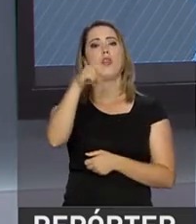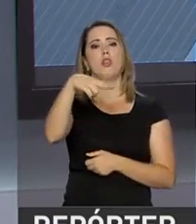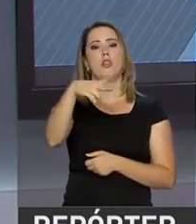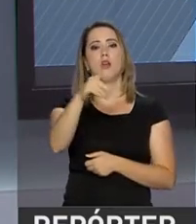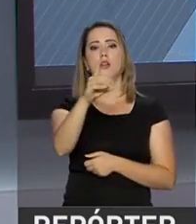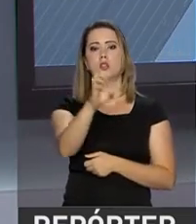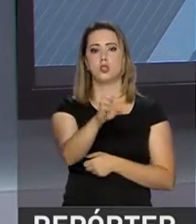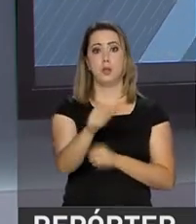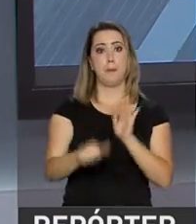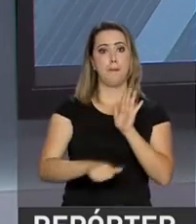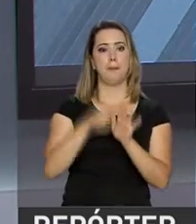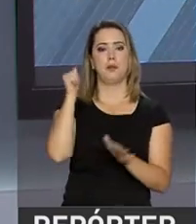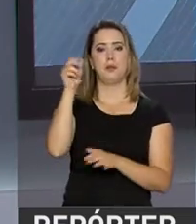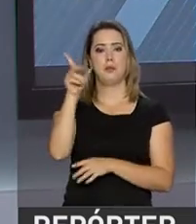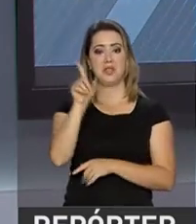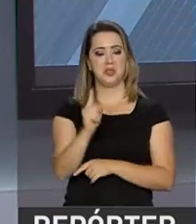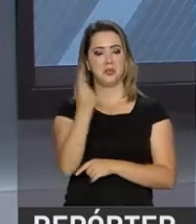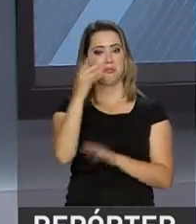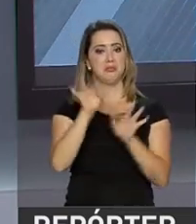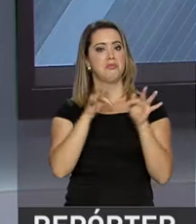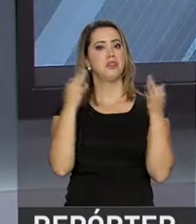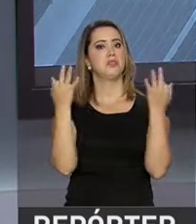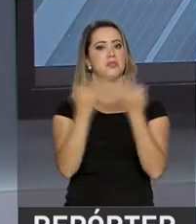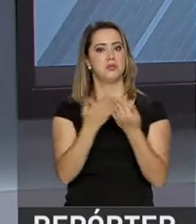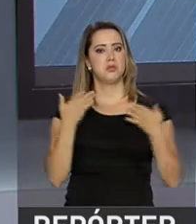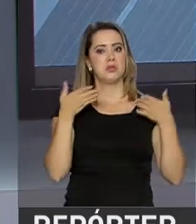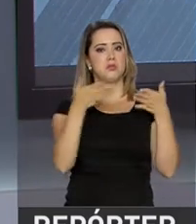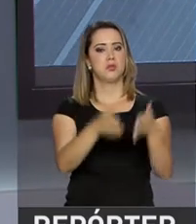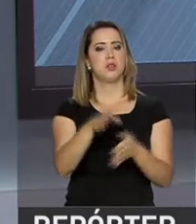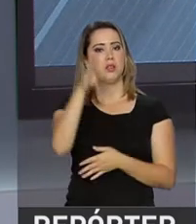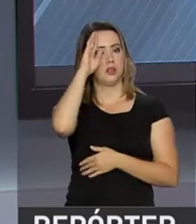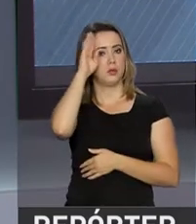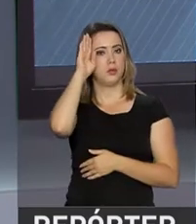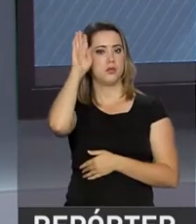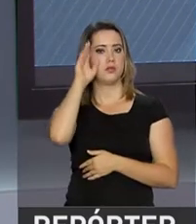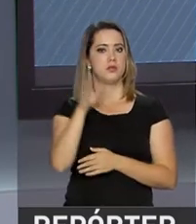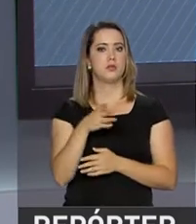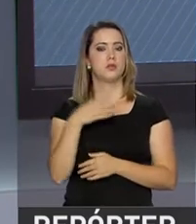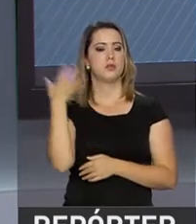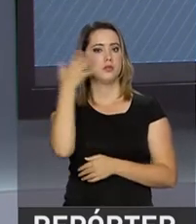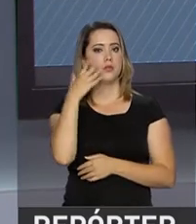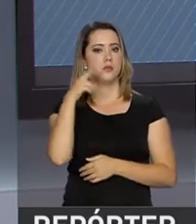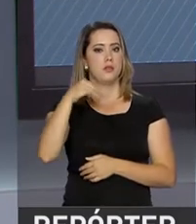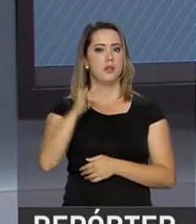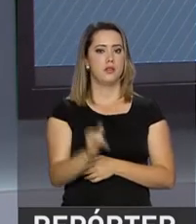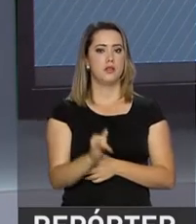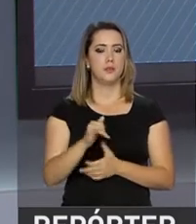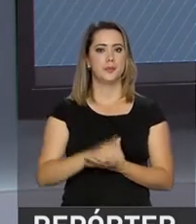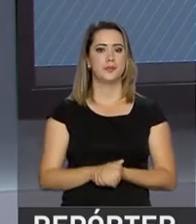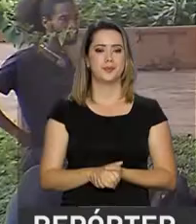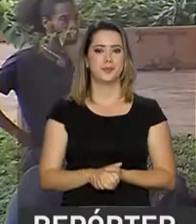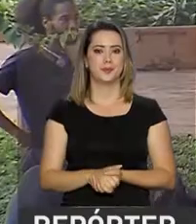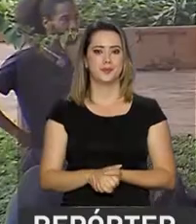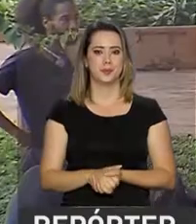primeiros da família com acesso à educação superior quem conta pra gente ao repórter nem pereira